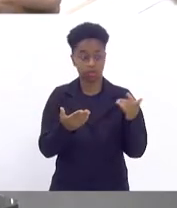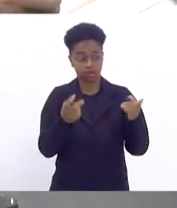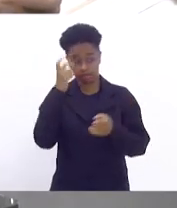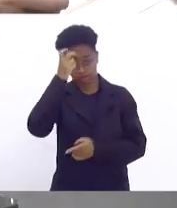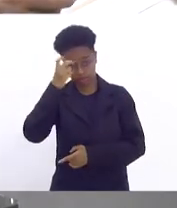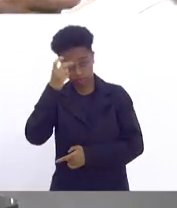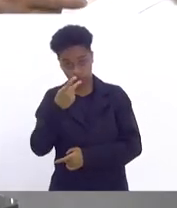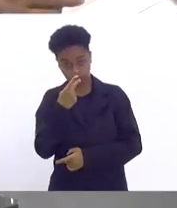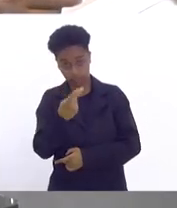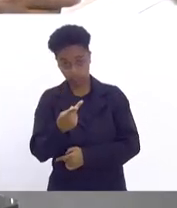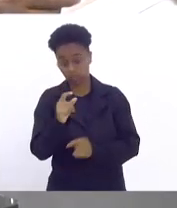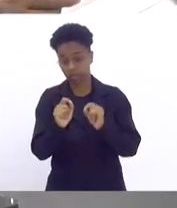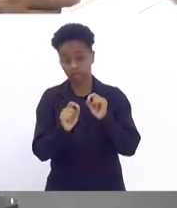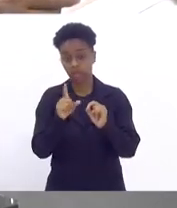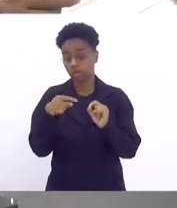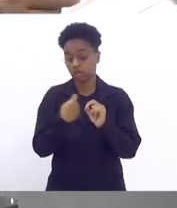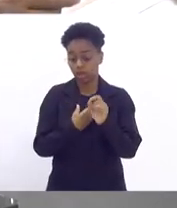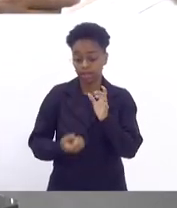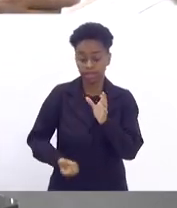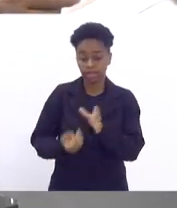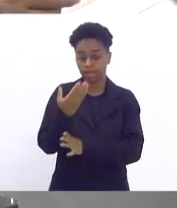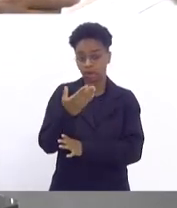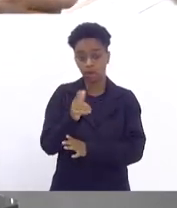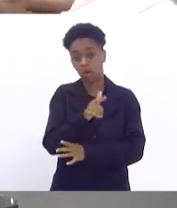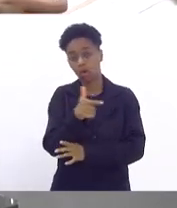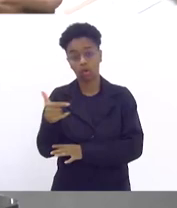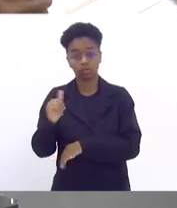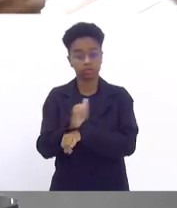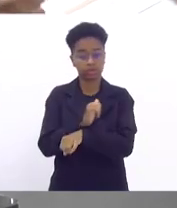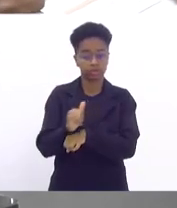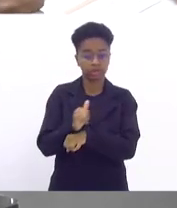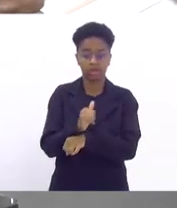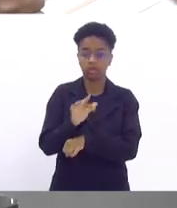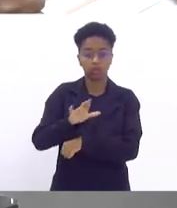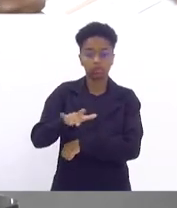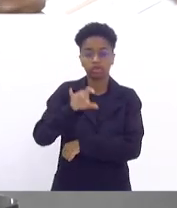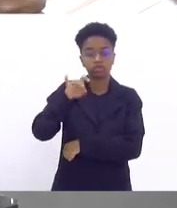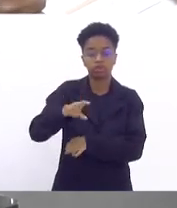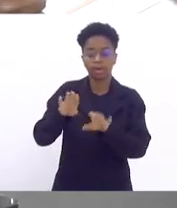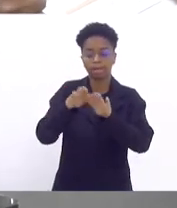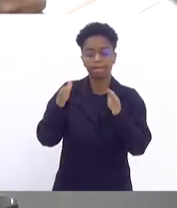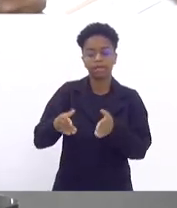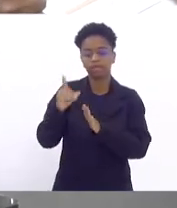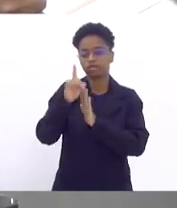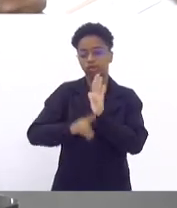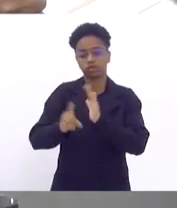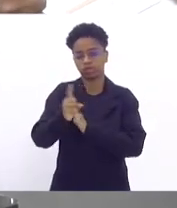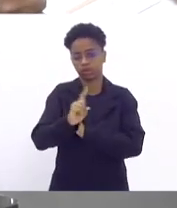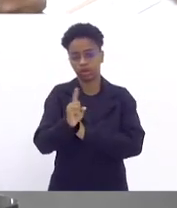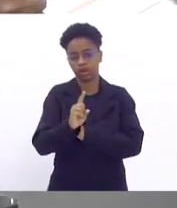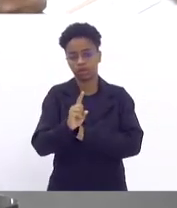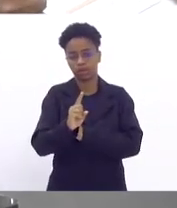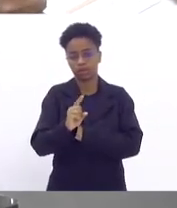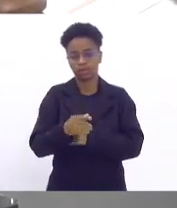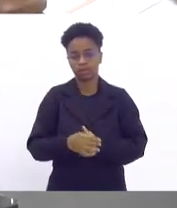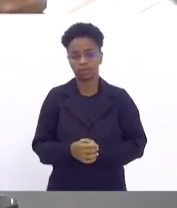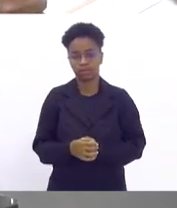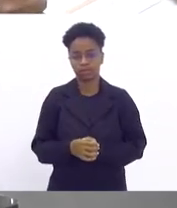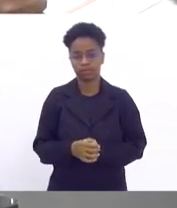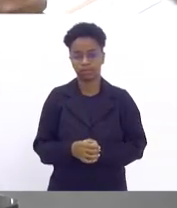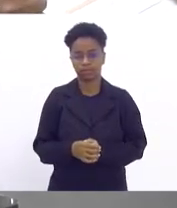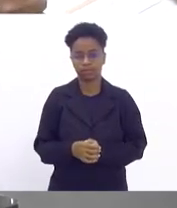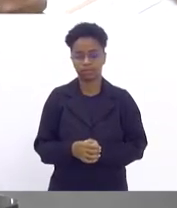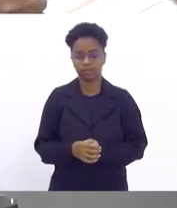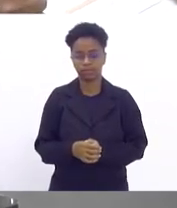Verônica É Que Nós criamos mais uma alternativa além da própria mesa diretora uma vez que eh pode ser